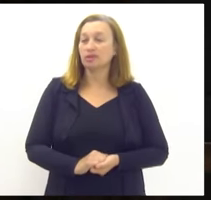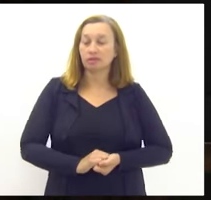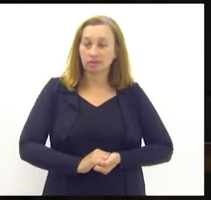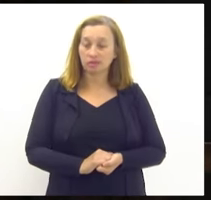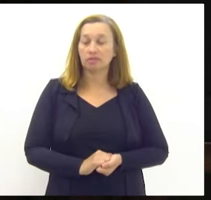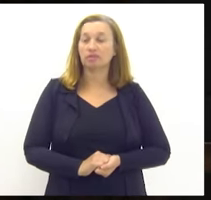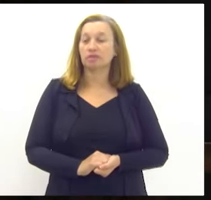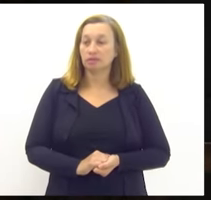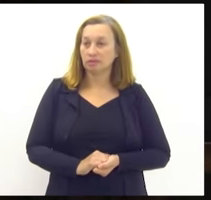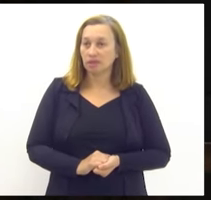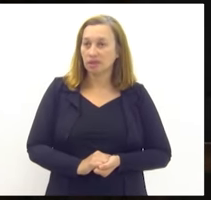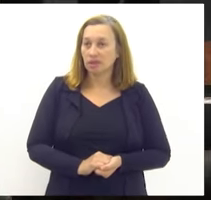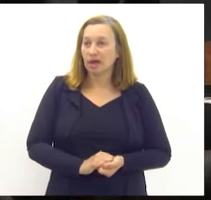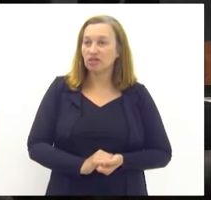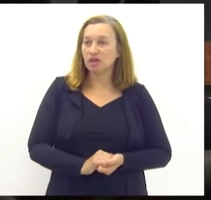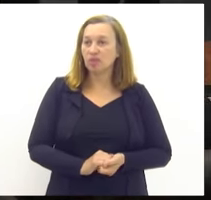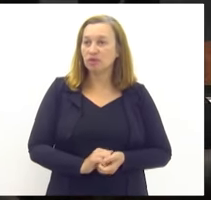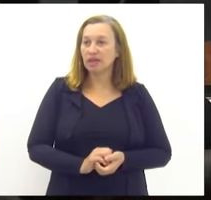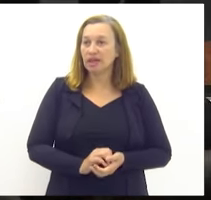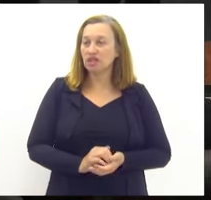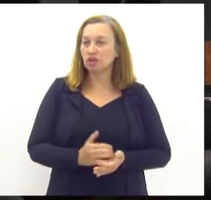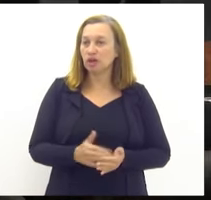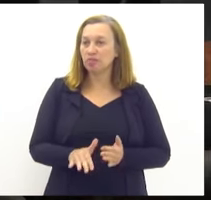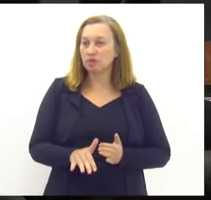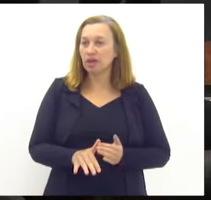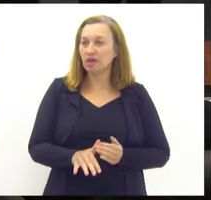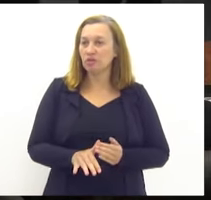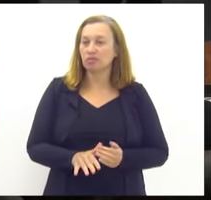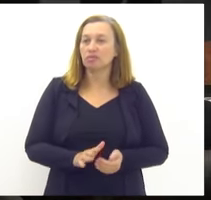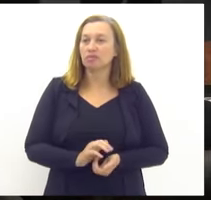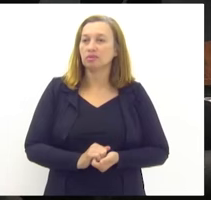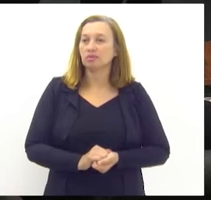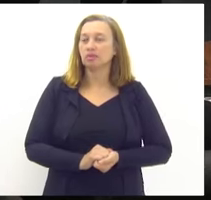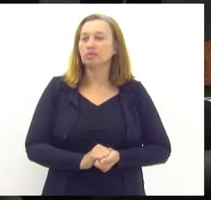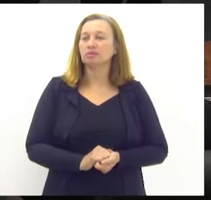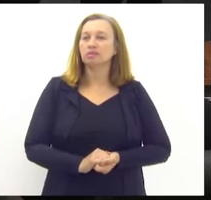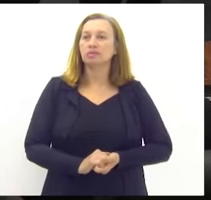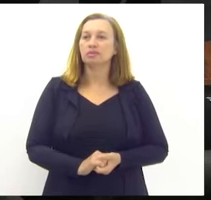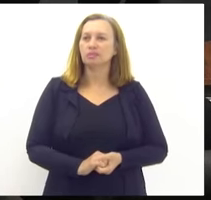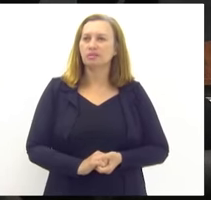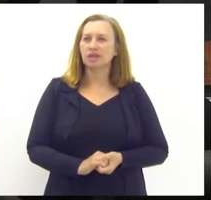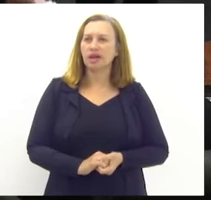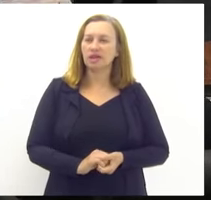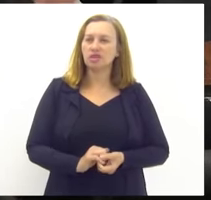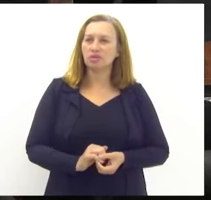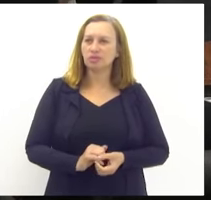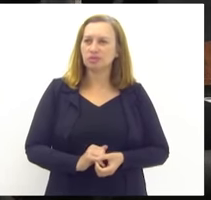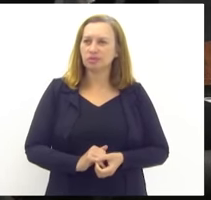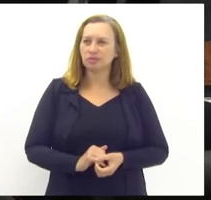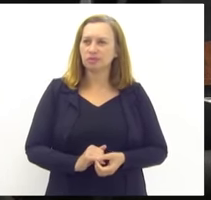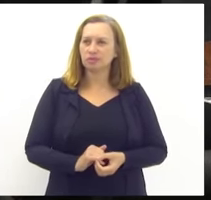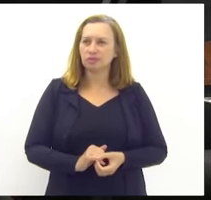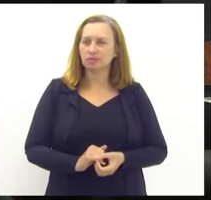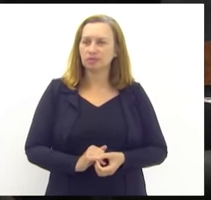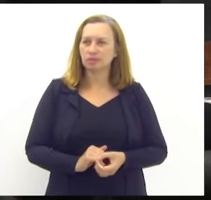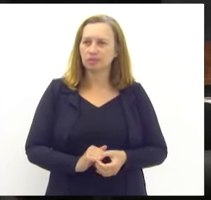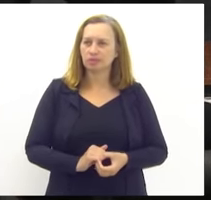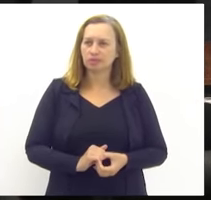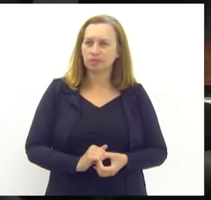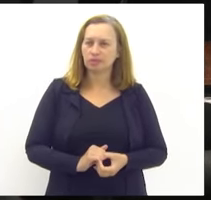gente melhor o final né luí então perfeito perfeito Presidente